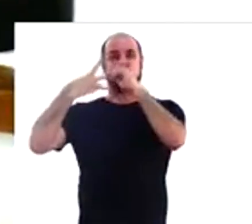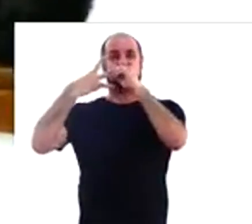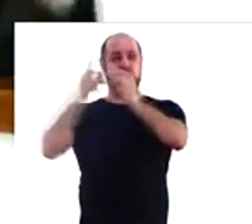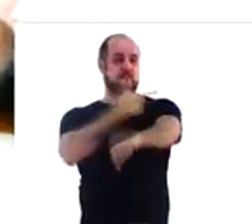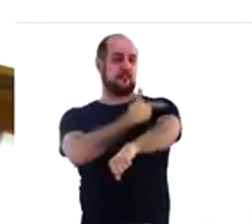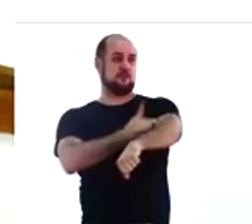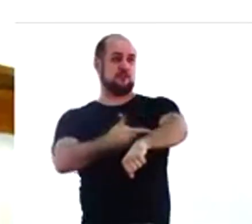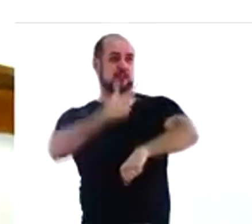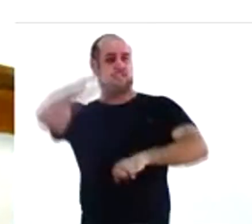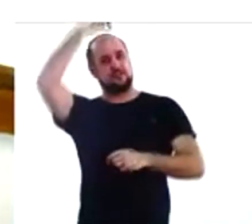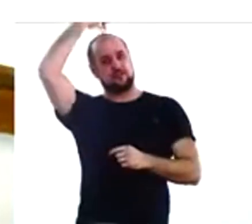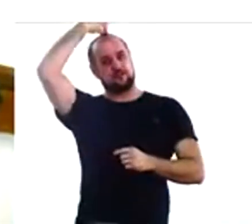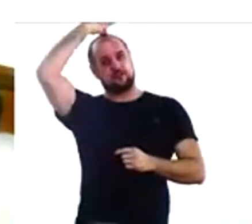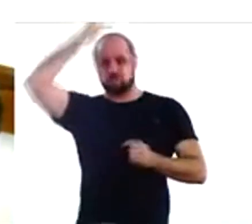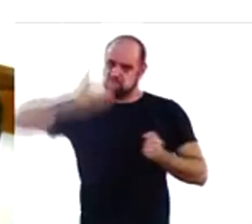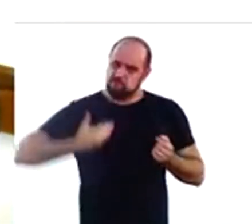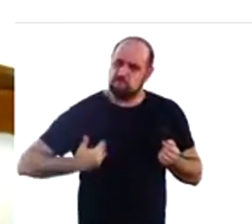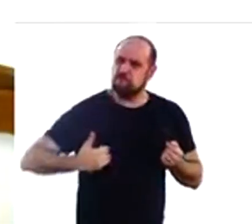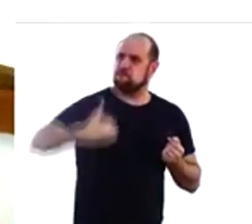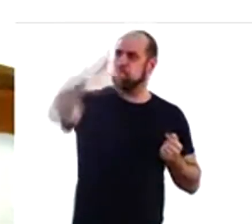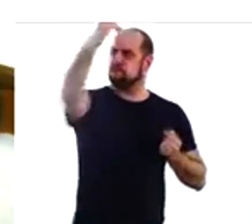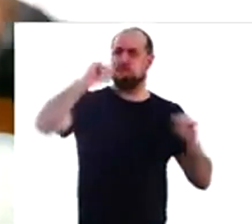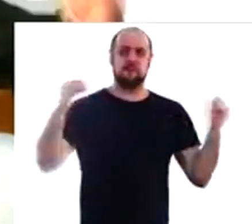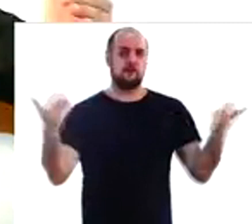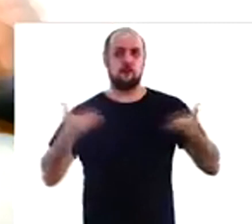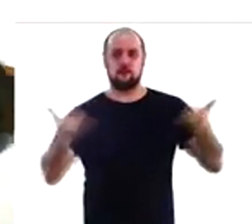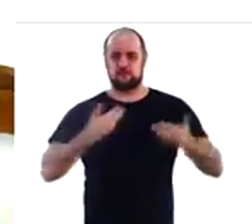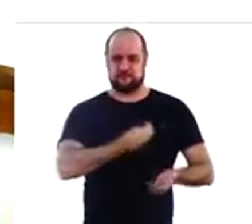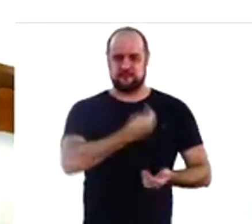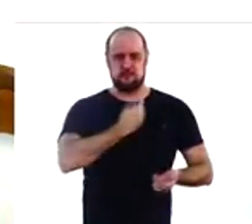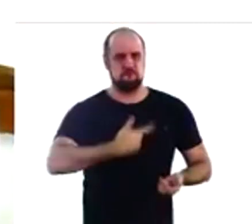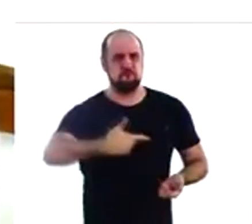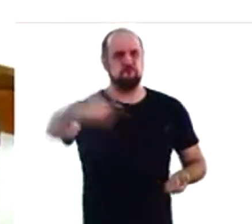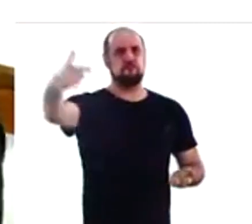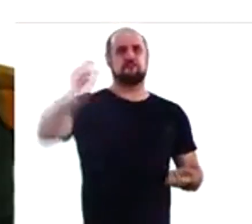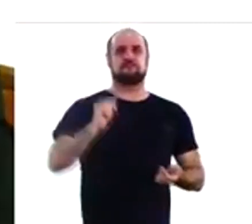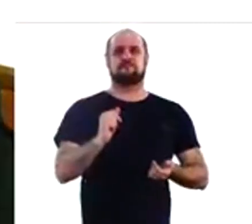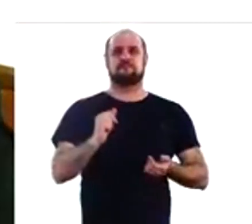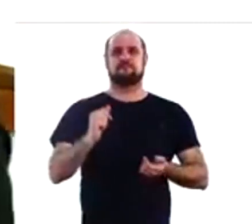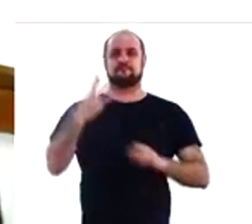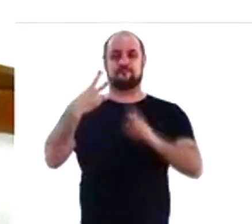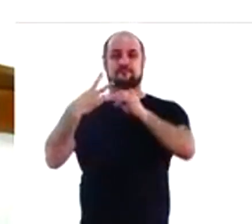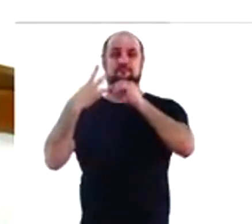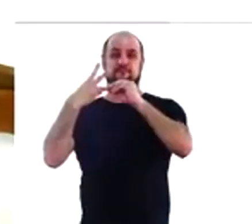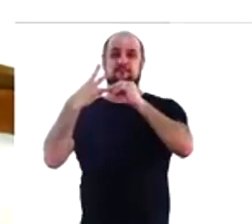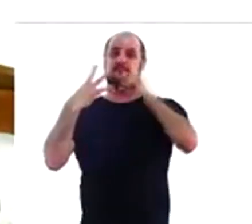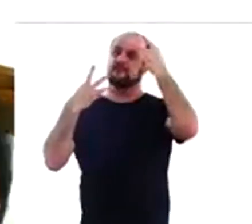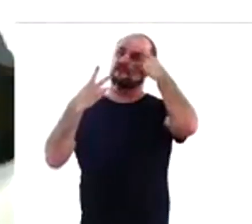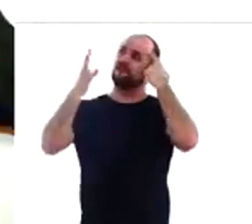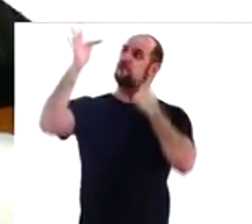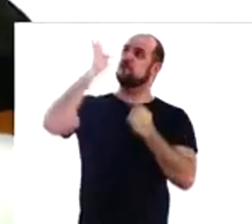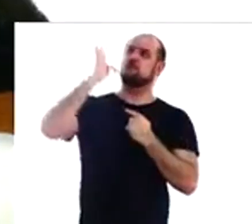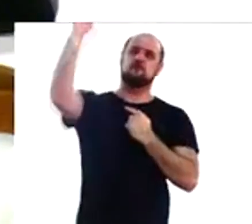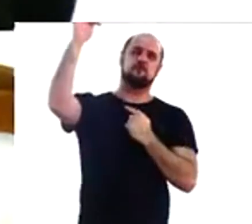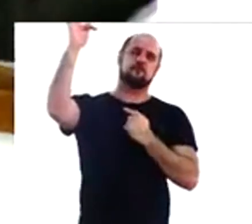educação espiritual que está acontecendo. Estamos aprendendo e vivendo. Mas o terceiro ponto está para o futuro, é